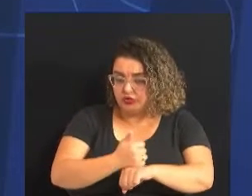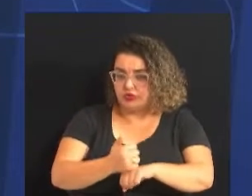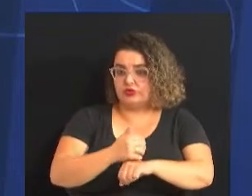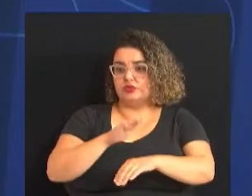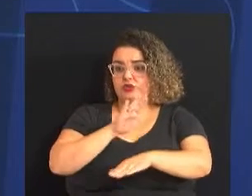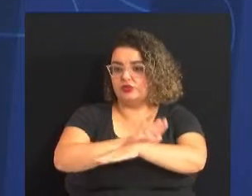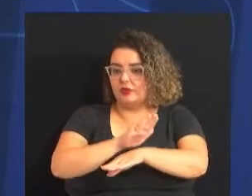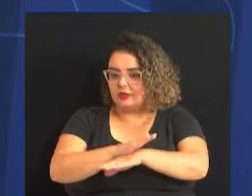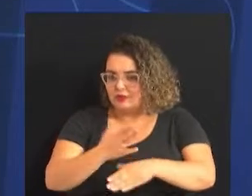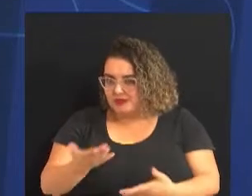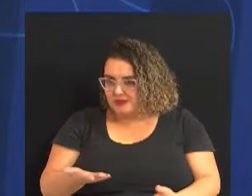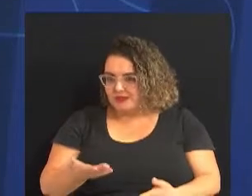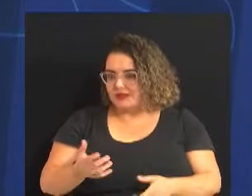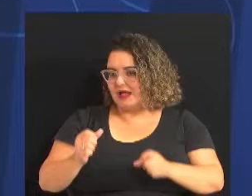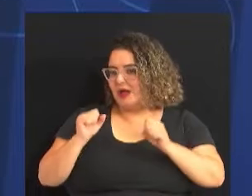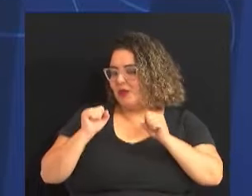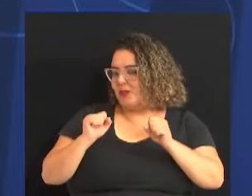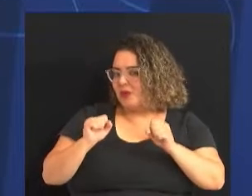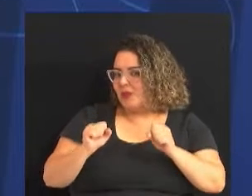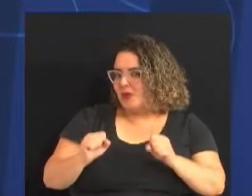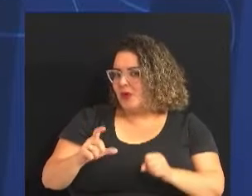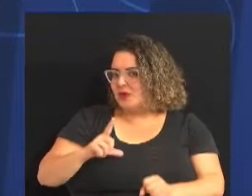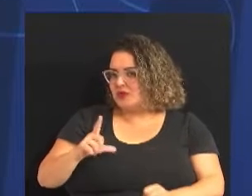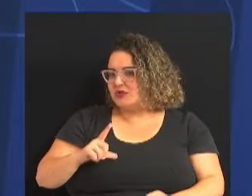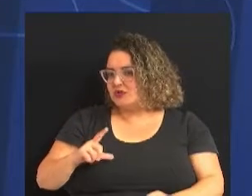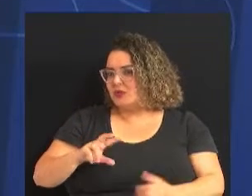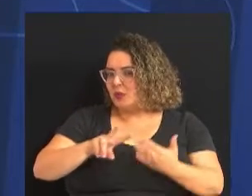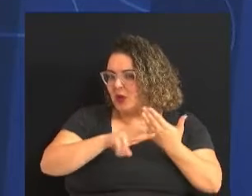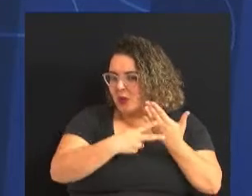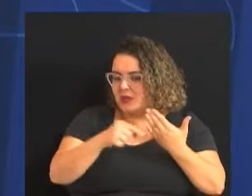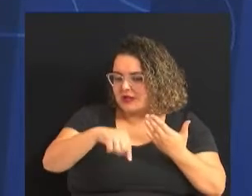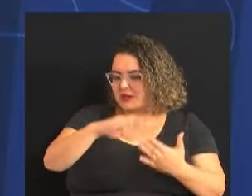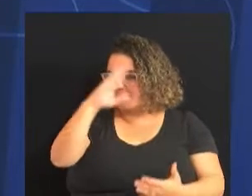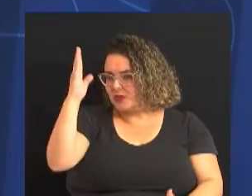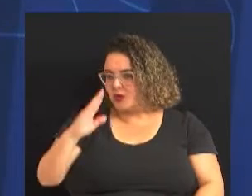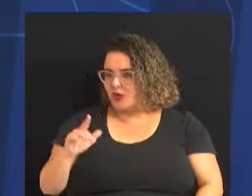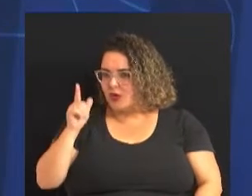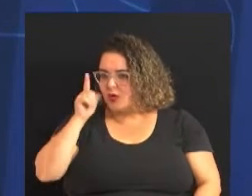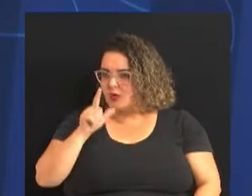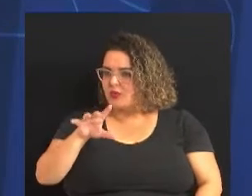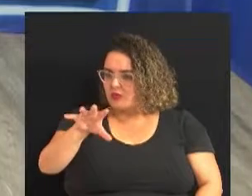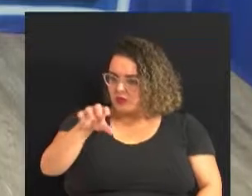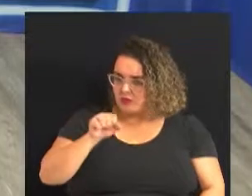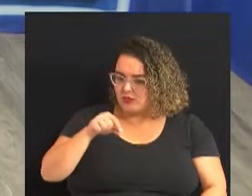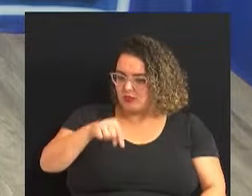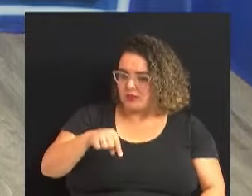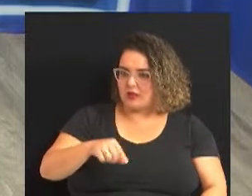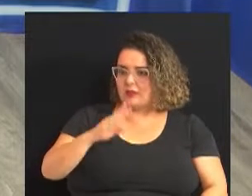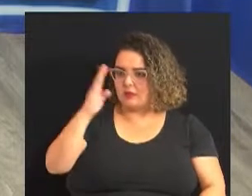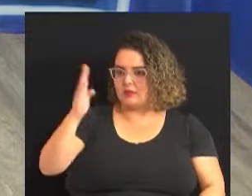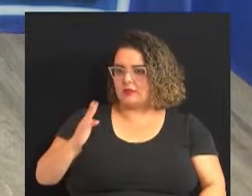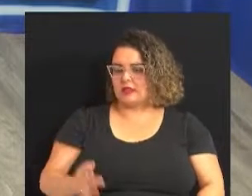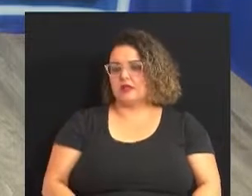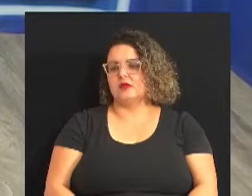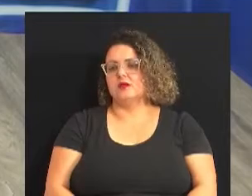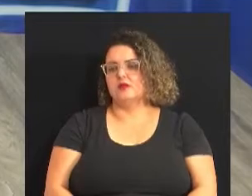auxiliar, isso pode render algum fruto aqui para o Brasil? A gente consegue trazê-lo para cá, Bugarelli?